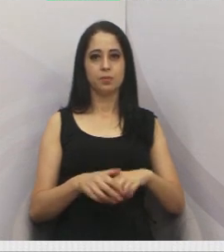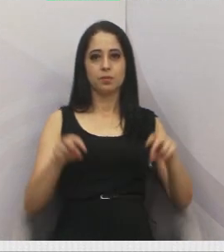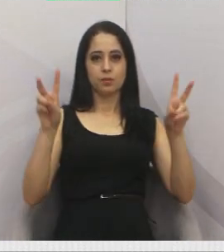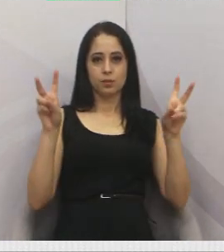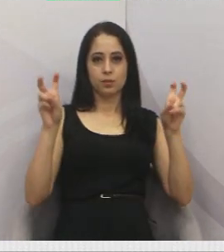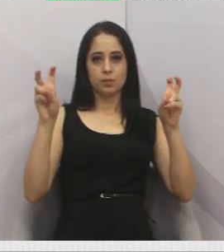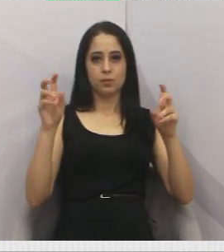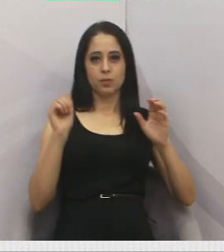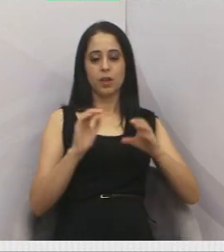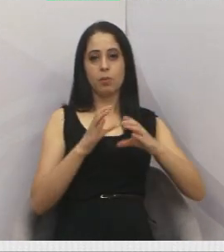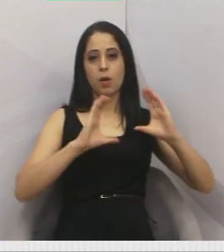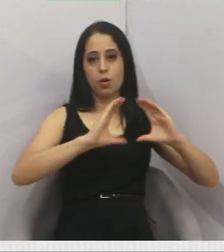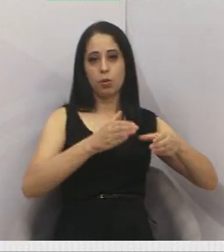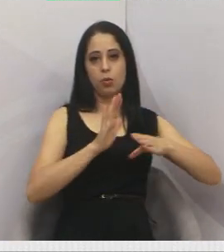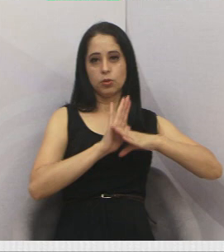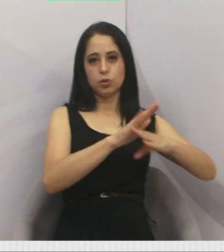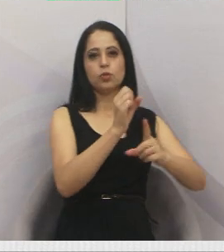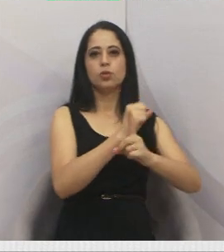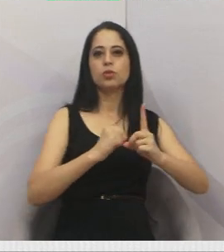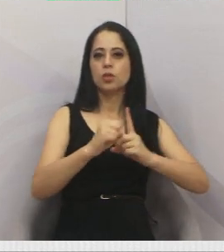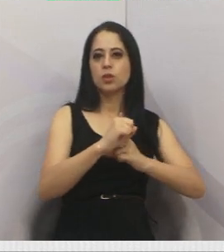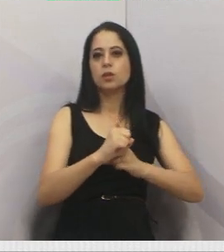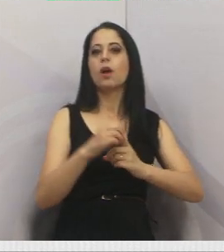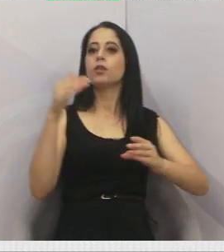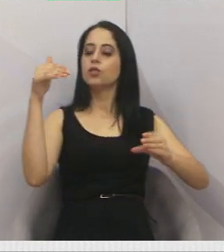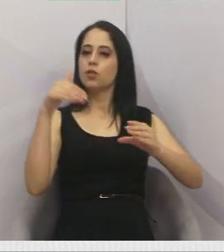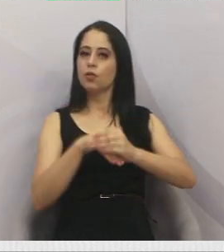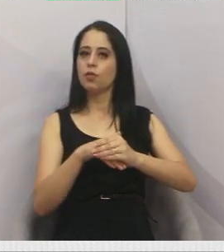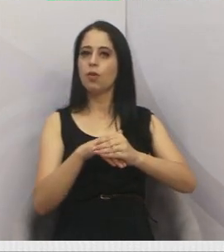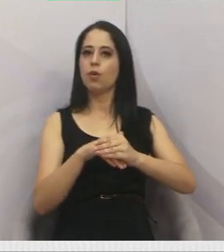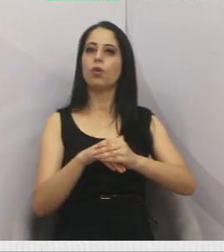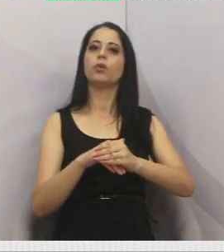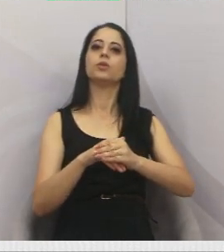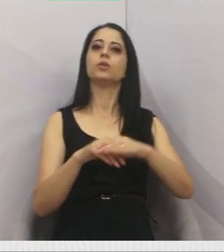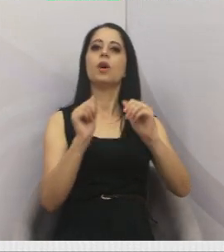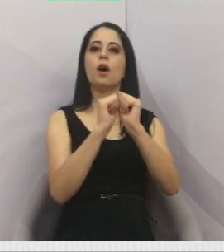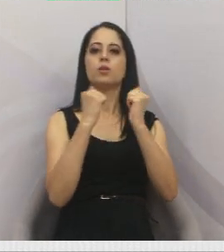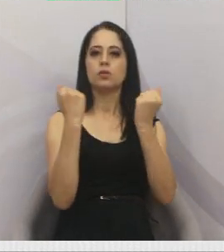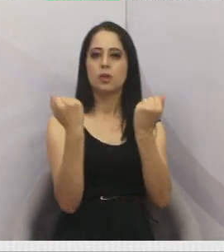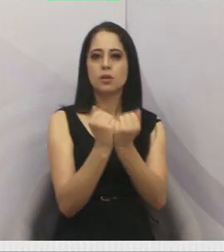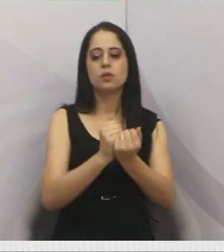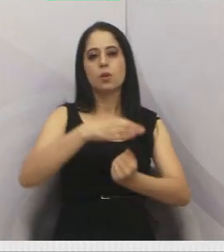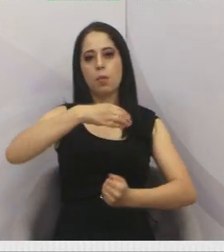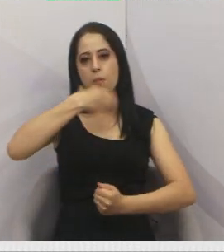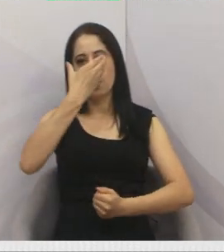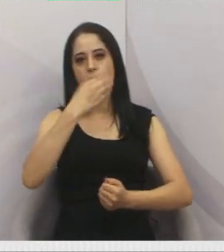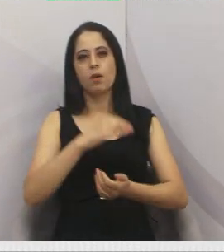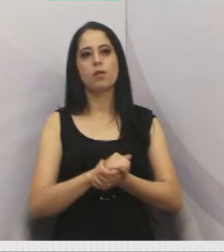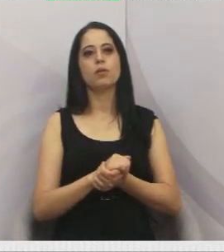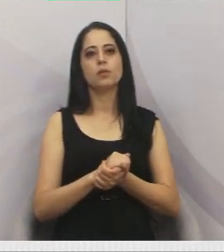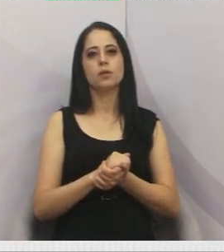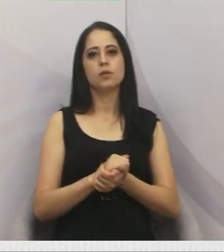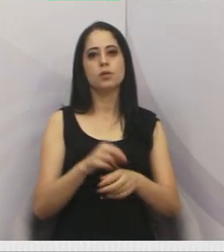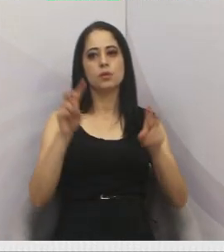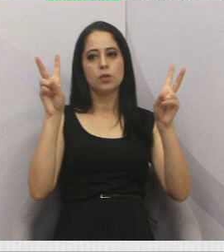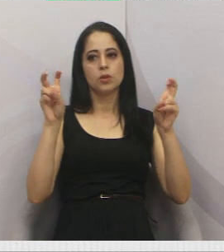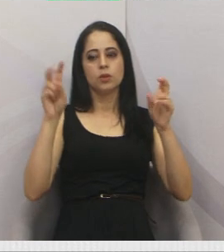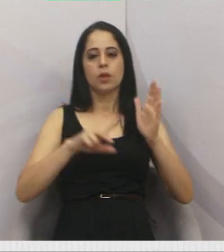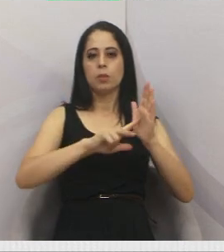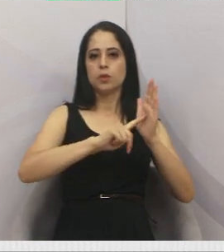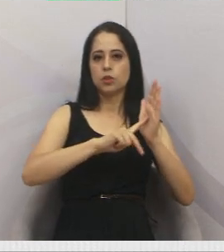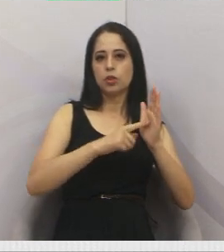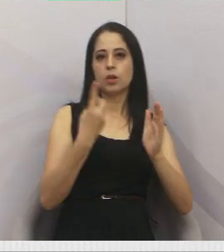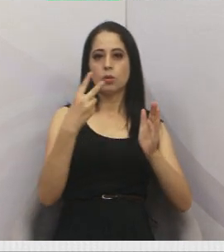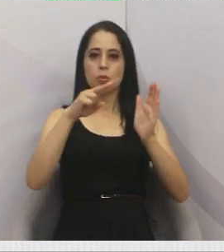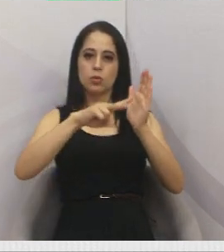Segmento Movimentos Populares, um voto para a Associação dos Moradores do Jardim Paraíso e Jardim Holanda. Segmento Entidade Classe Sindical, um